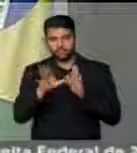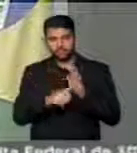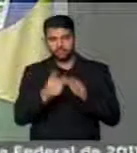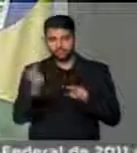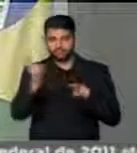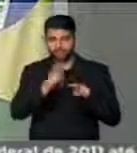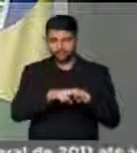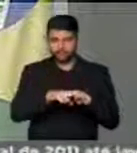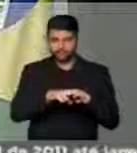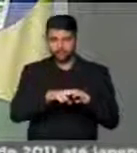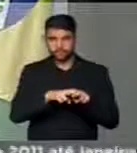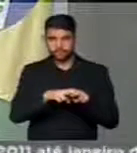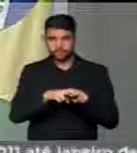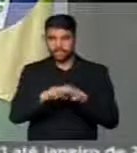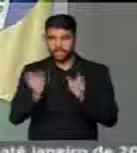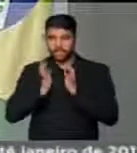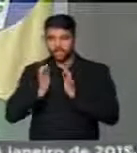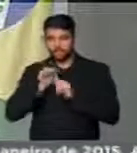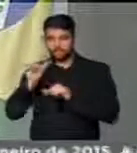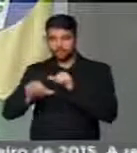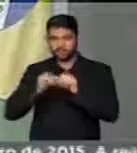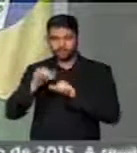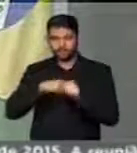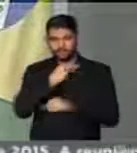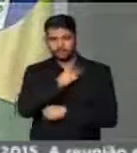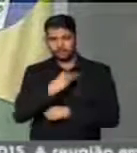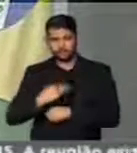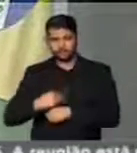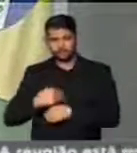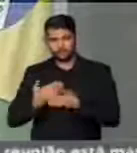vai preso, rico vira ministro.